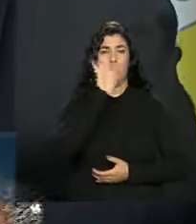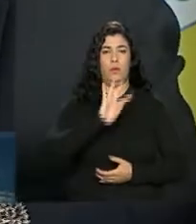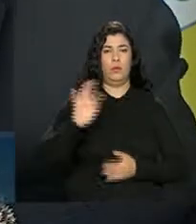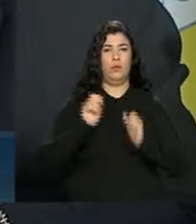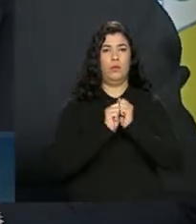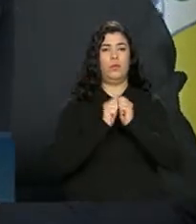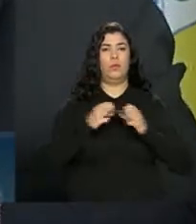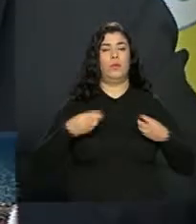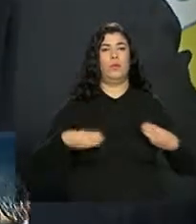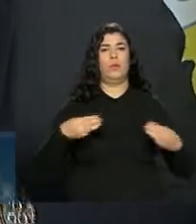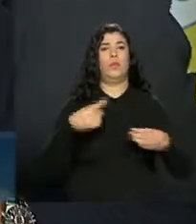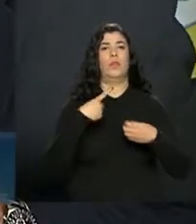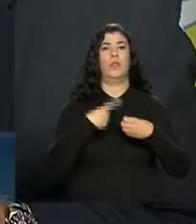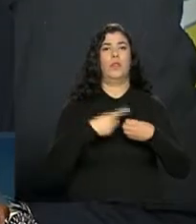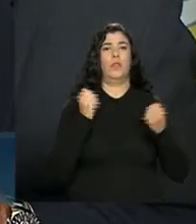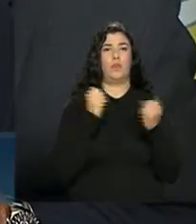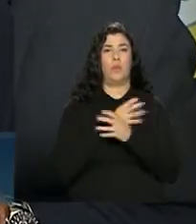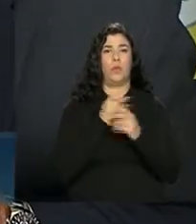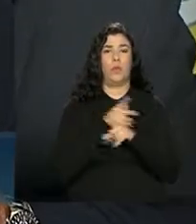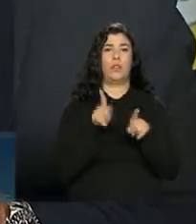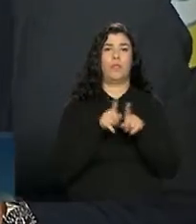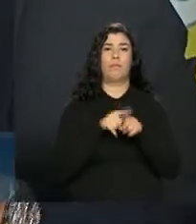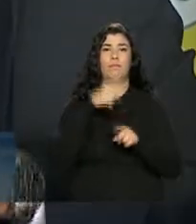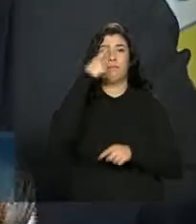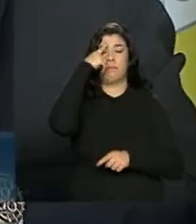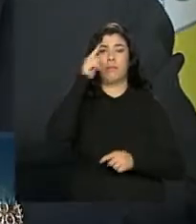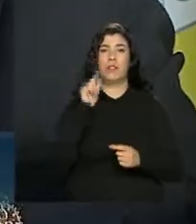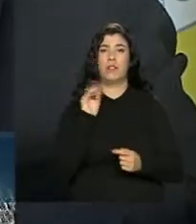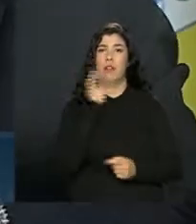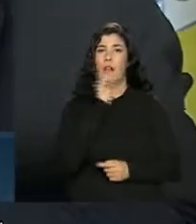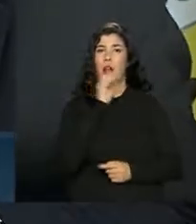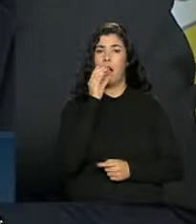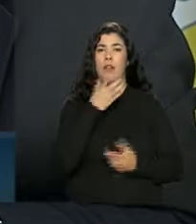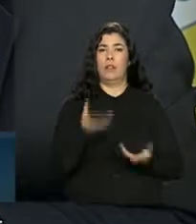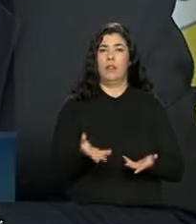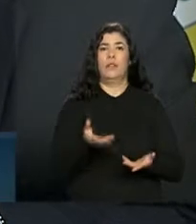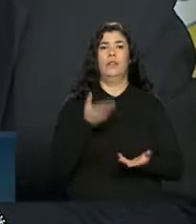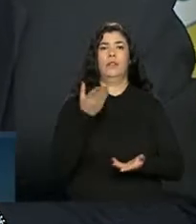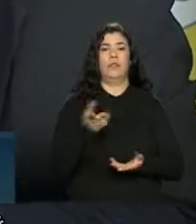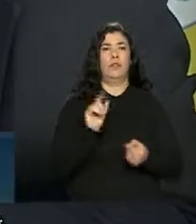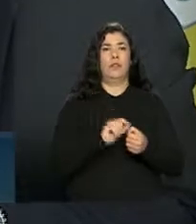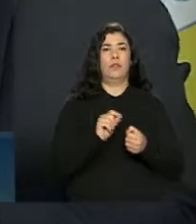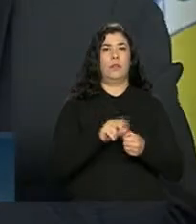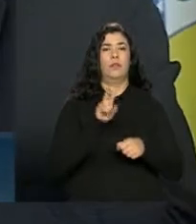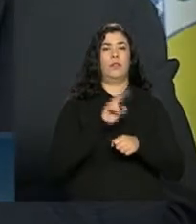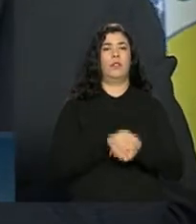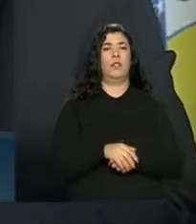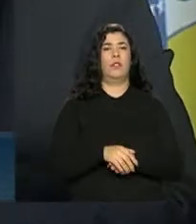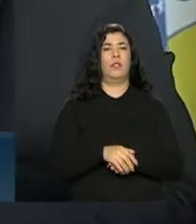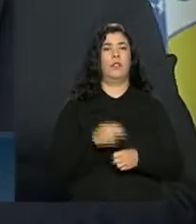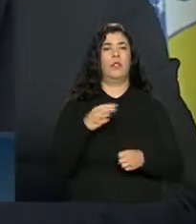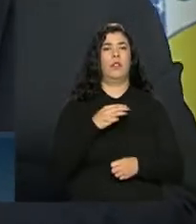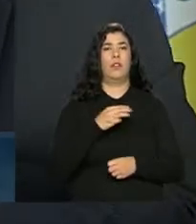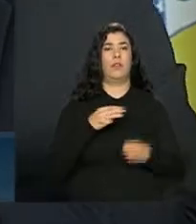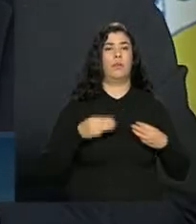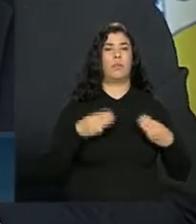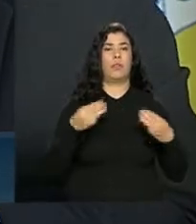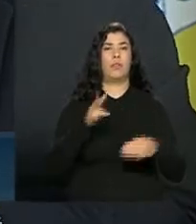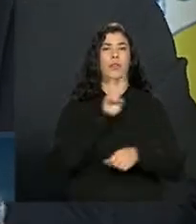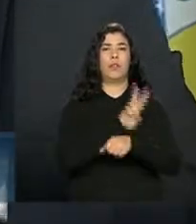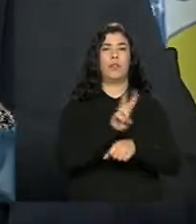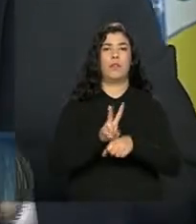então nós estamos pensando na questão emergencial essa que é rápida aqui a Defesa Civil